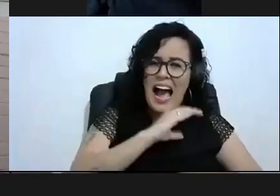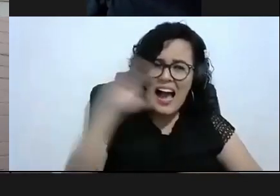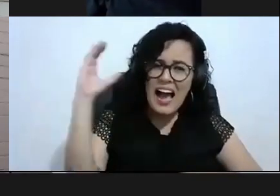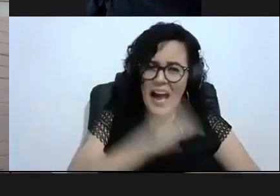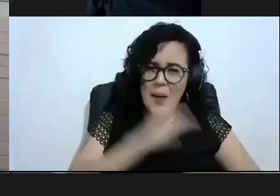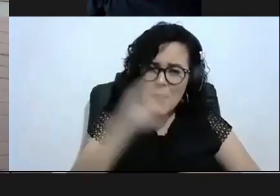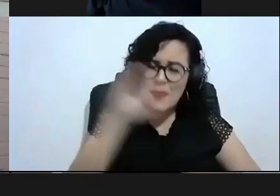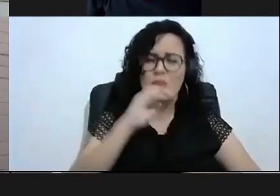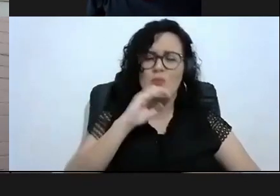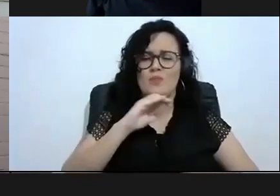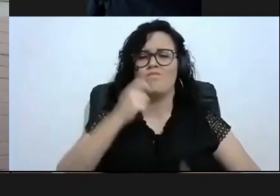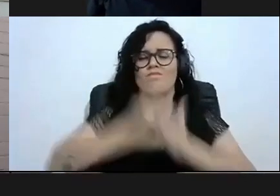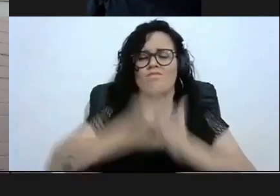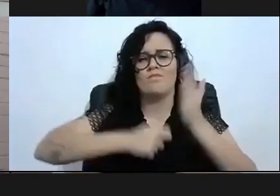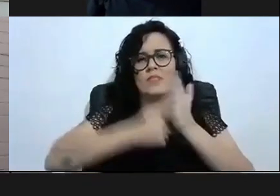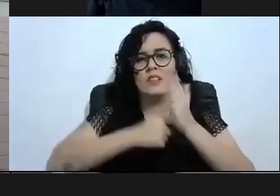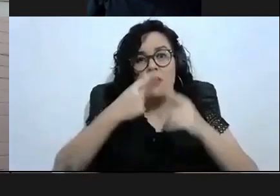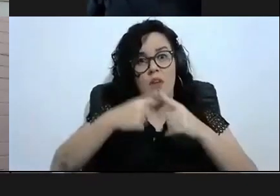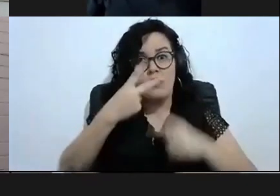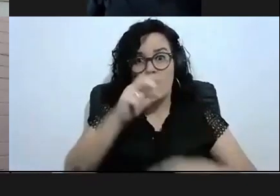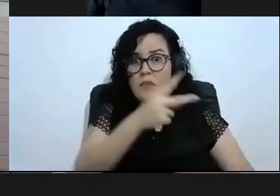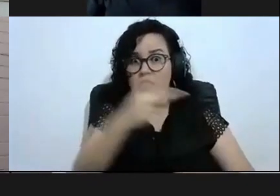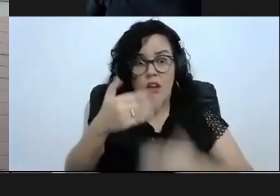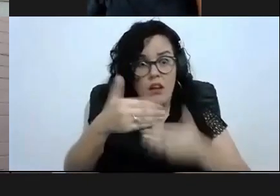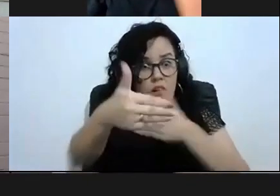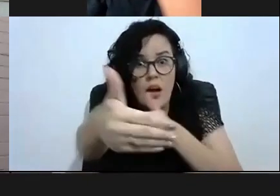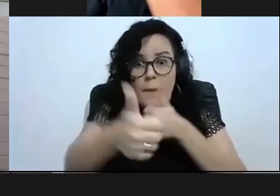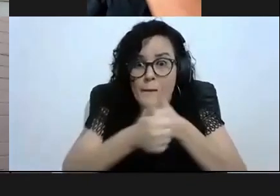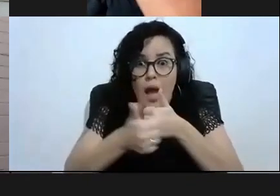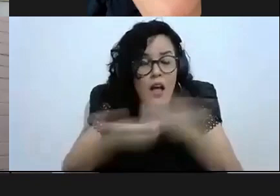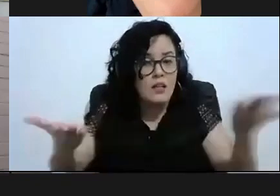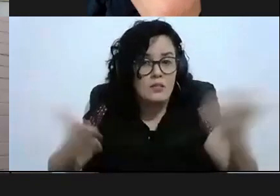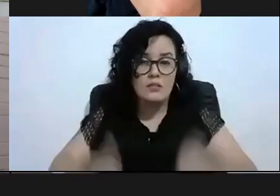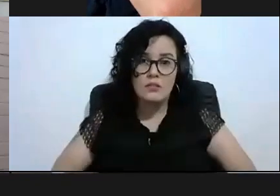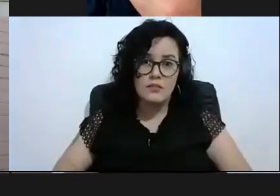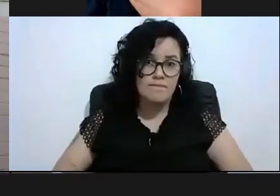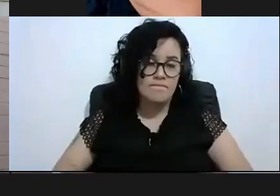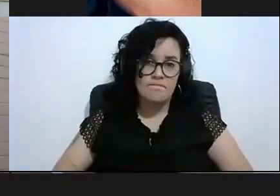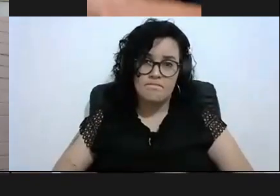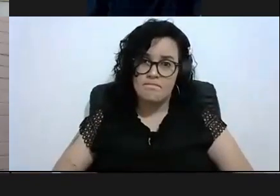porque 2022 está aí, né? Então,